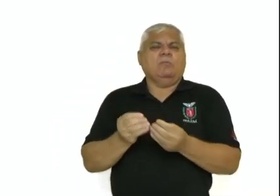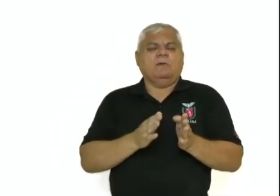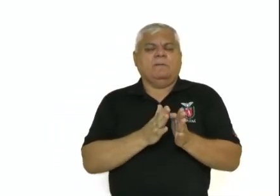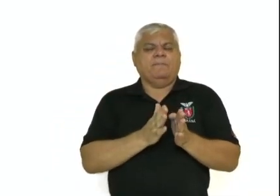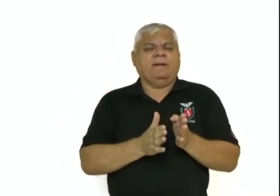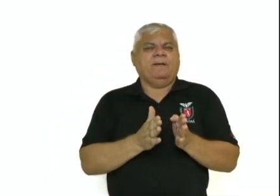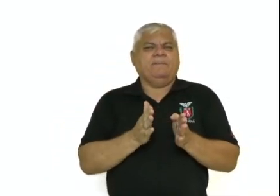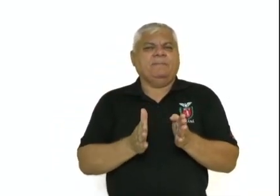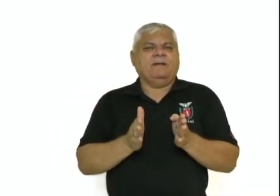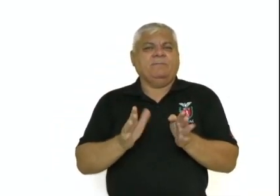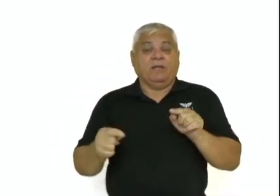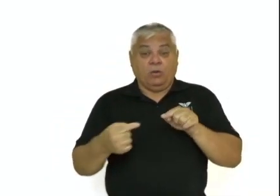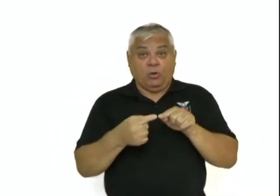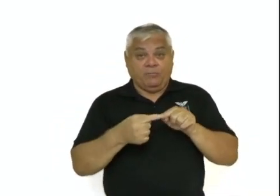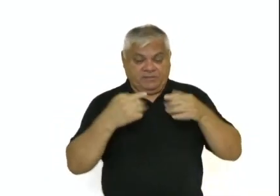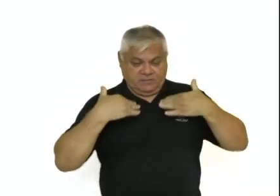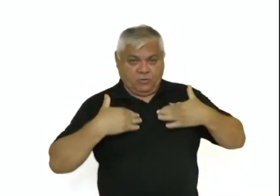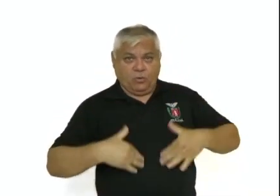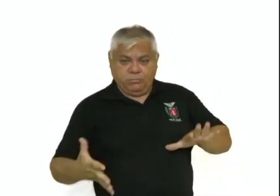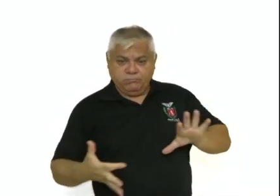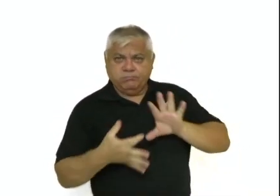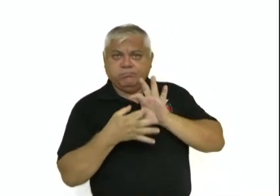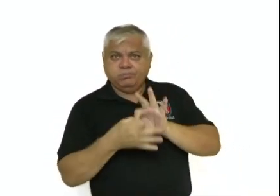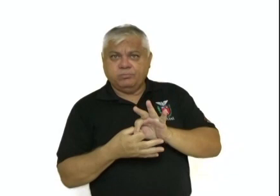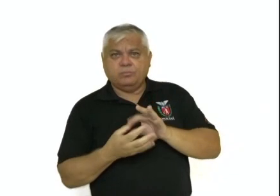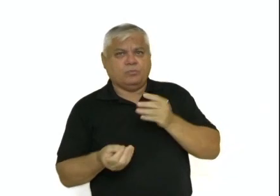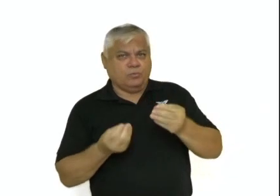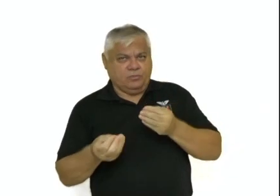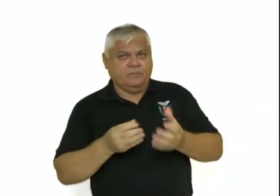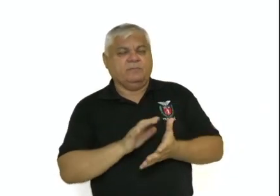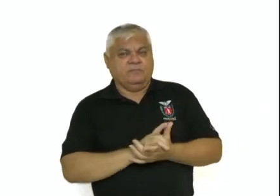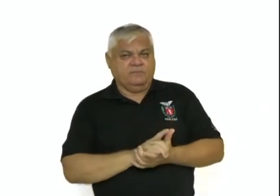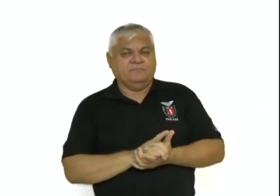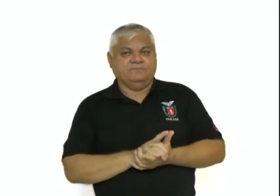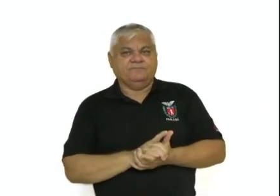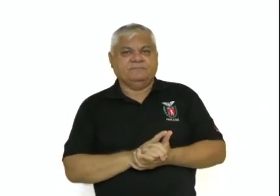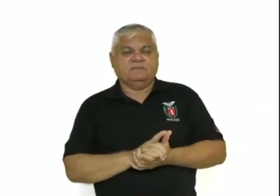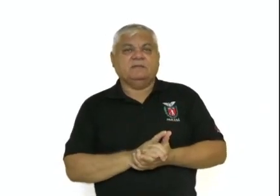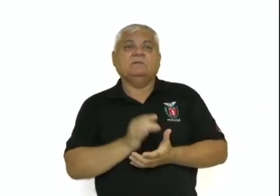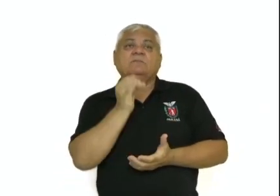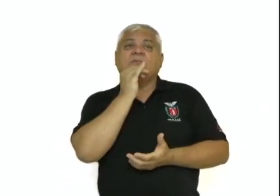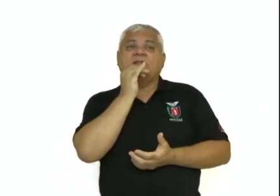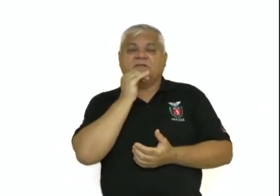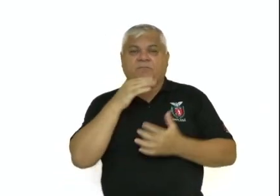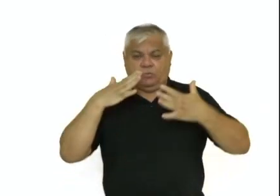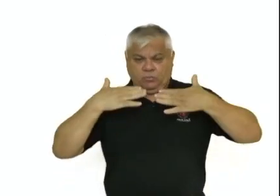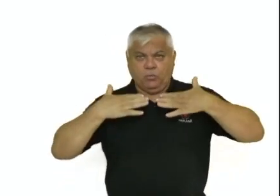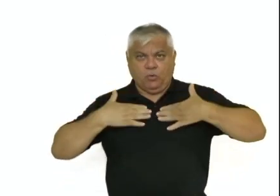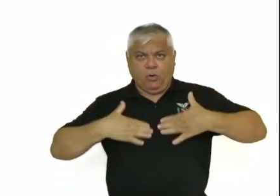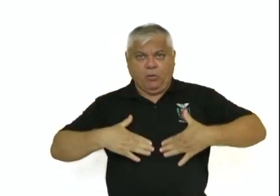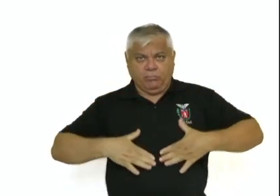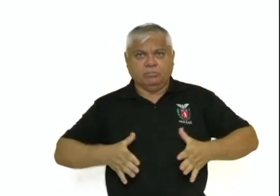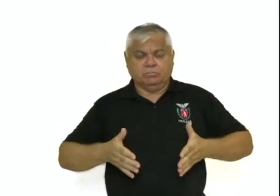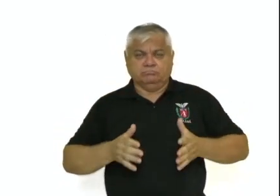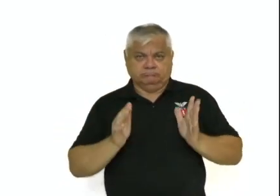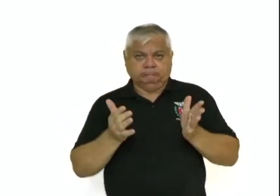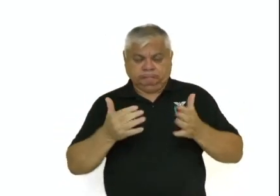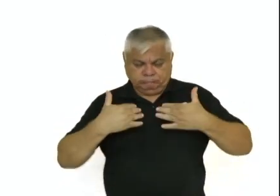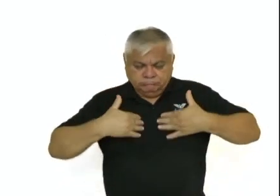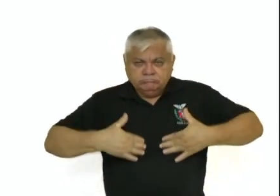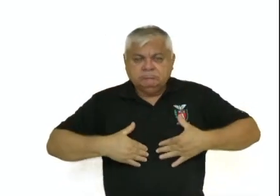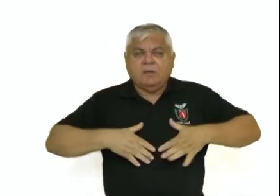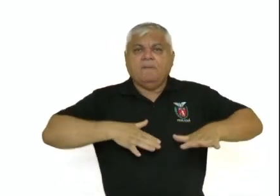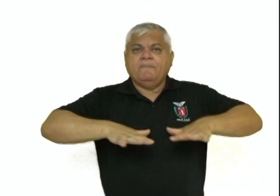do corpo e como o corpo nos constitui. Então, de que forma nós temos esse nosso corpo, esse corpo que